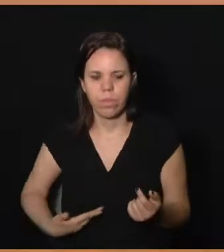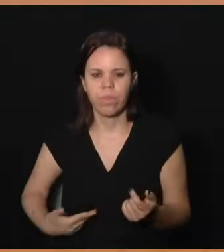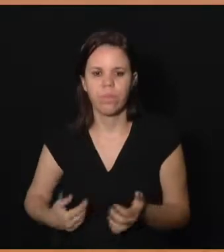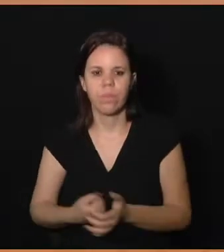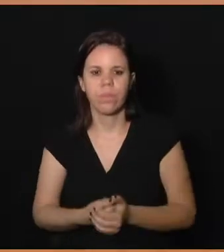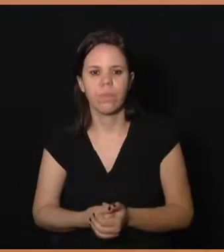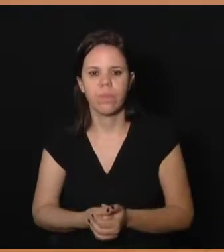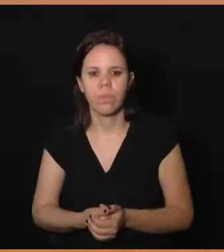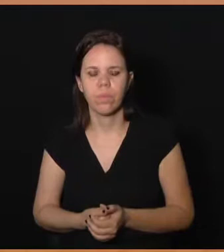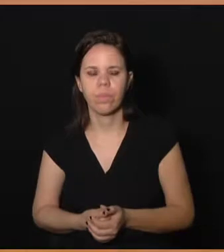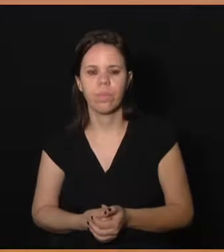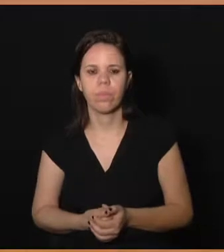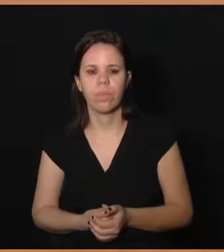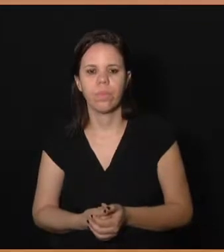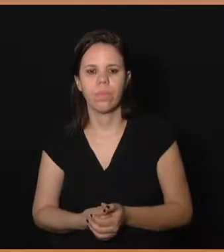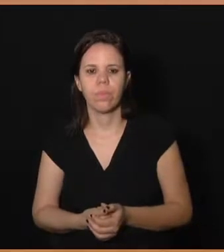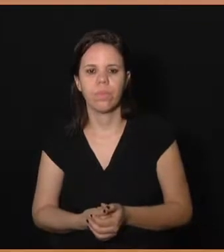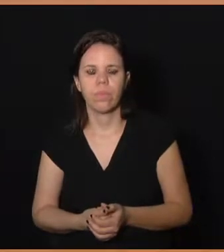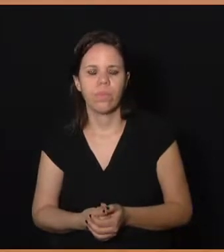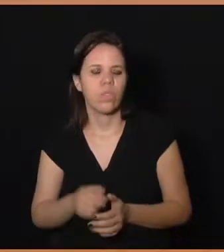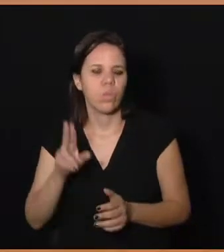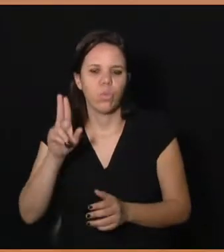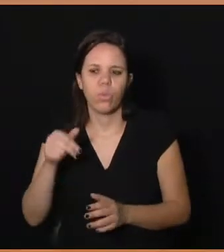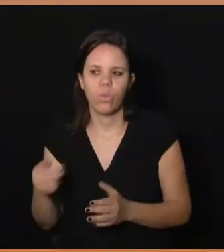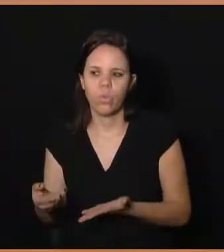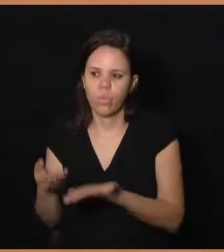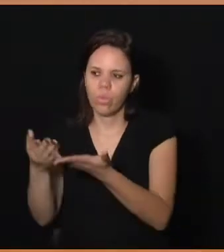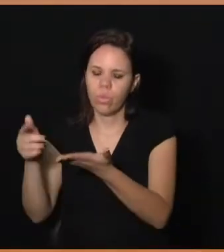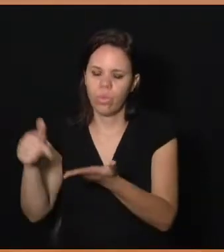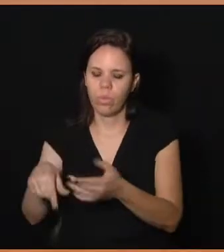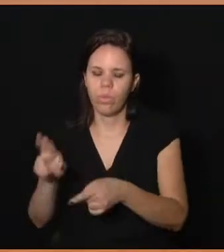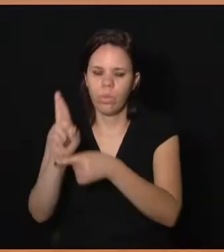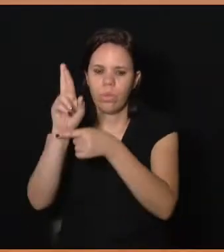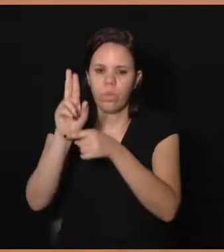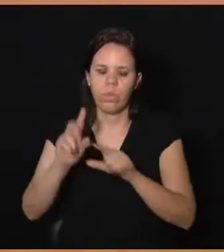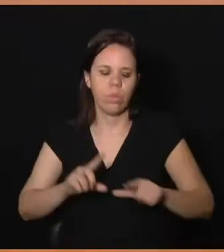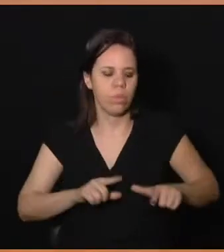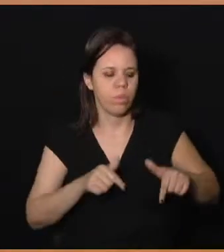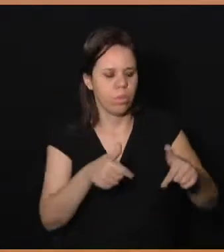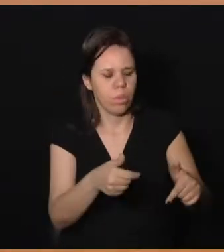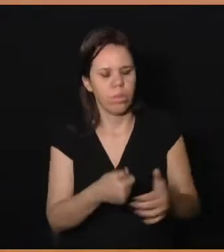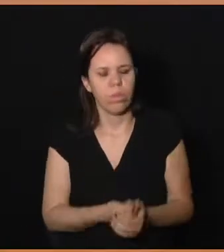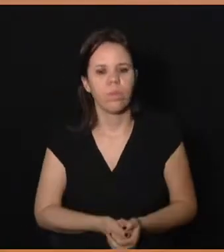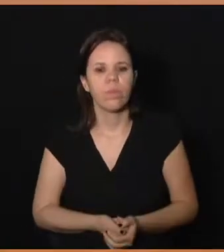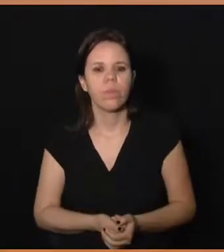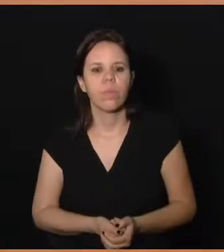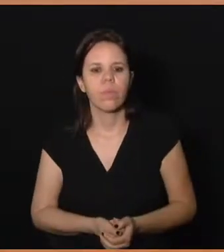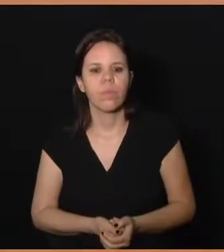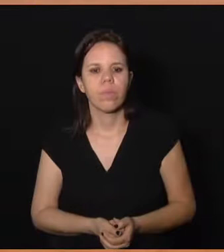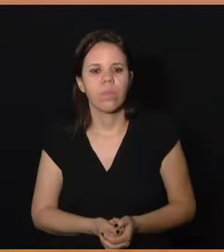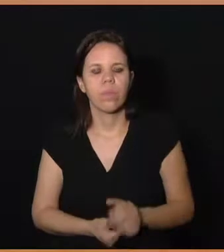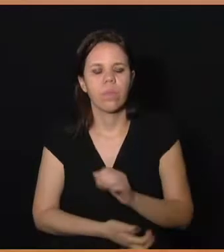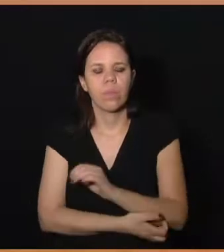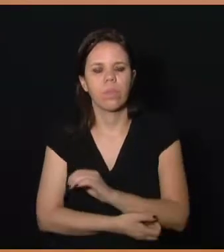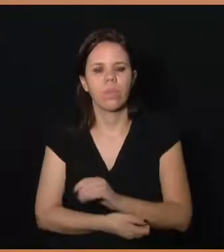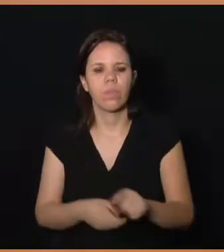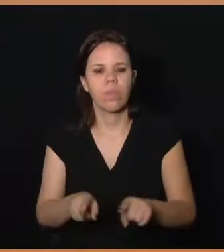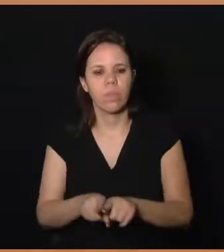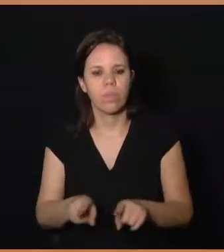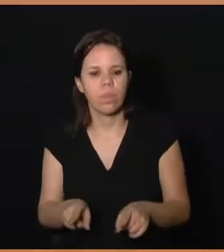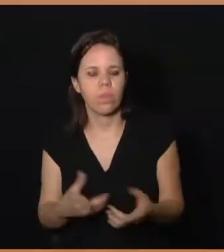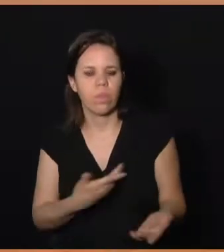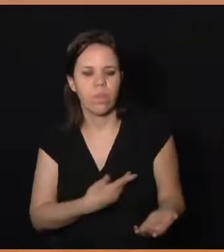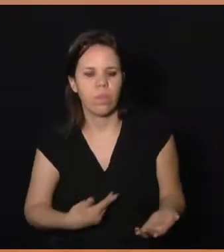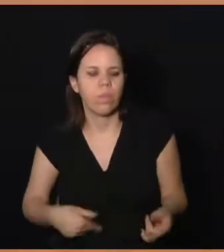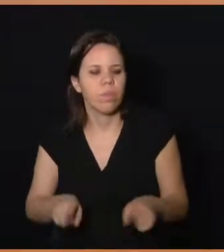Executivo nunca enviou nenhum representante para cá. As ações do Poder Executivo com relação ao comércio